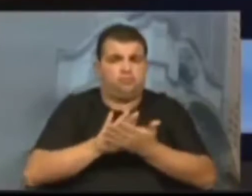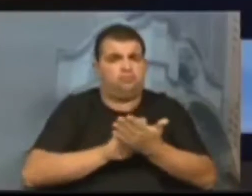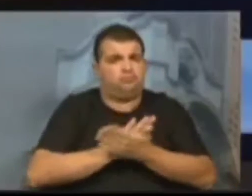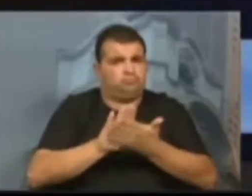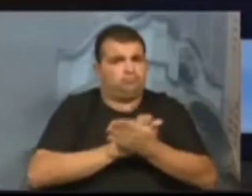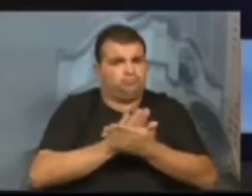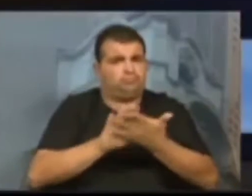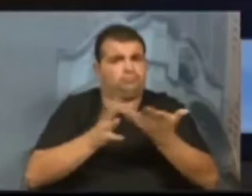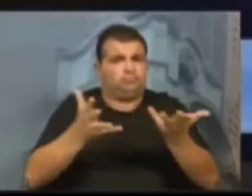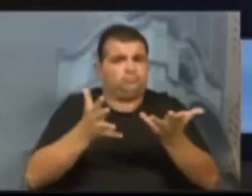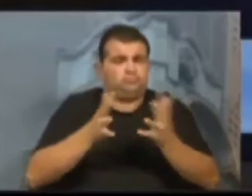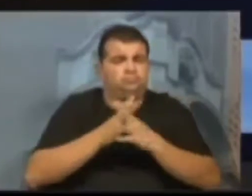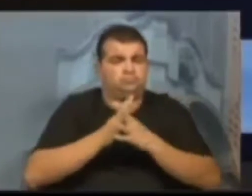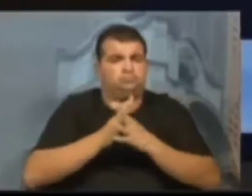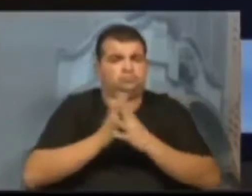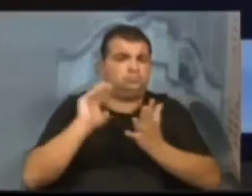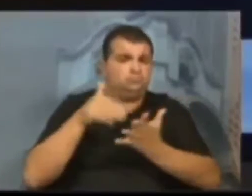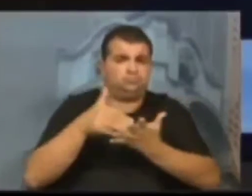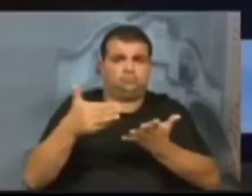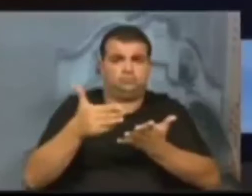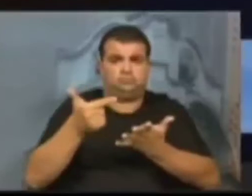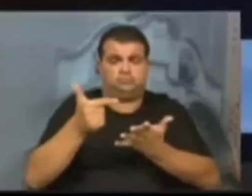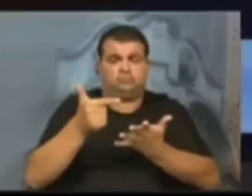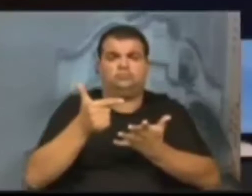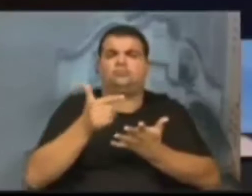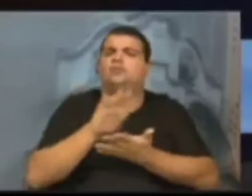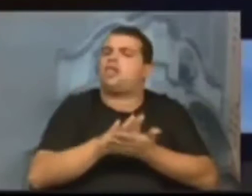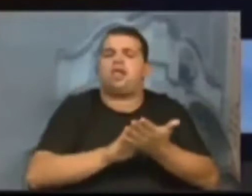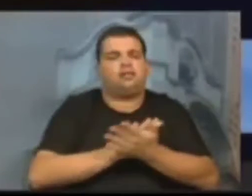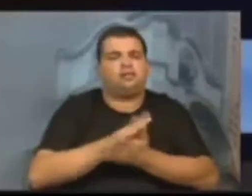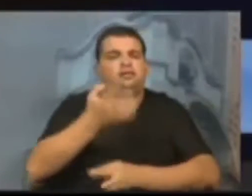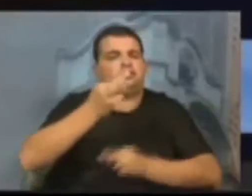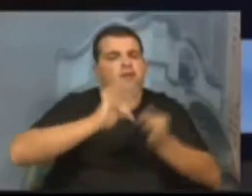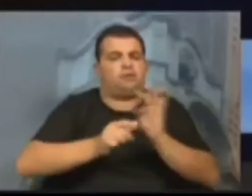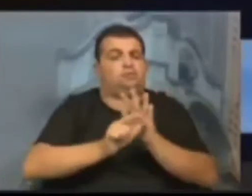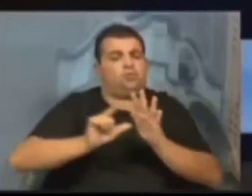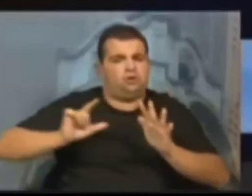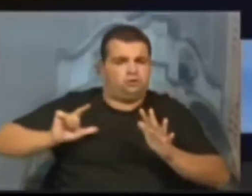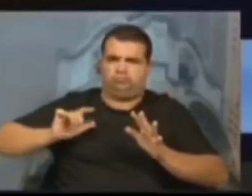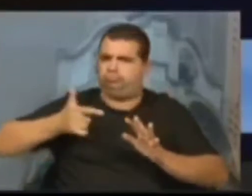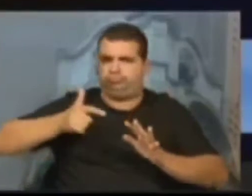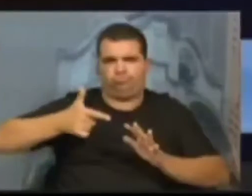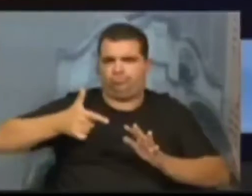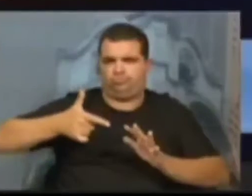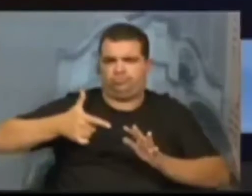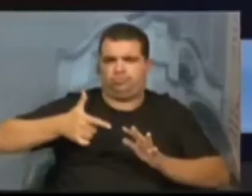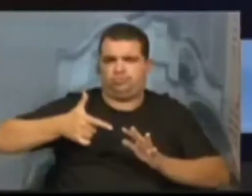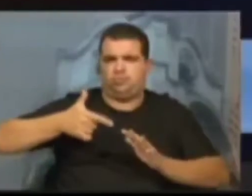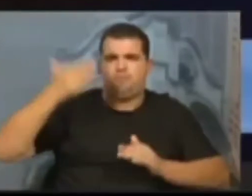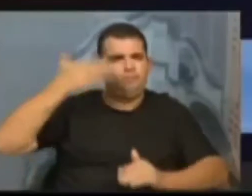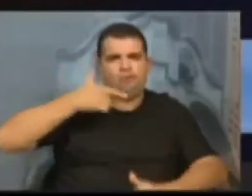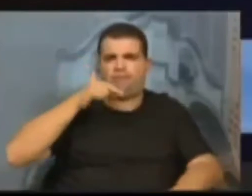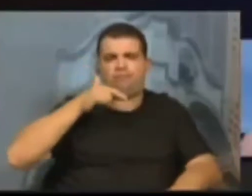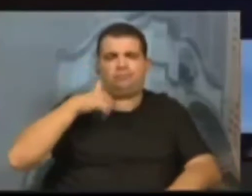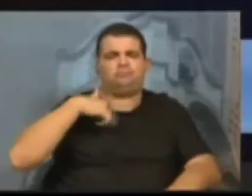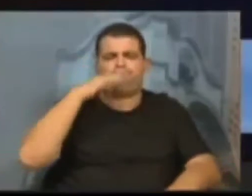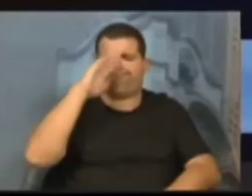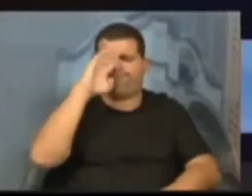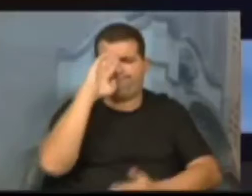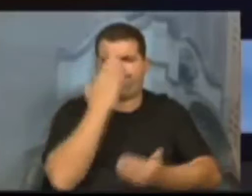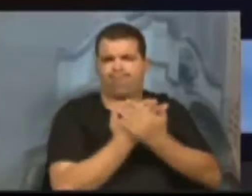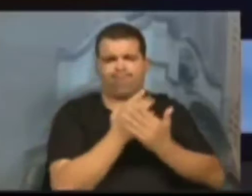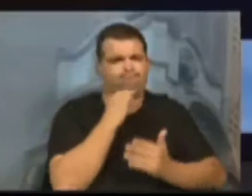momento, porque até agora, até esse presente momento, não existe tratamento precoce. Então é inacreditável que a gente fique